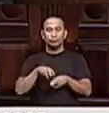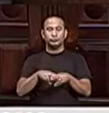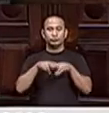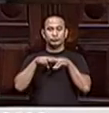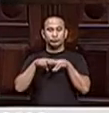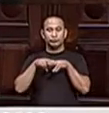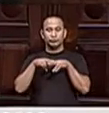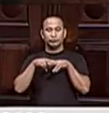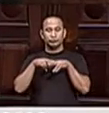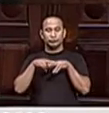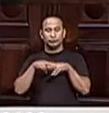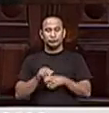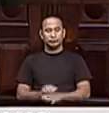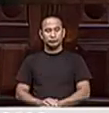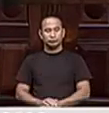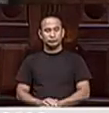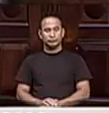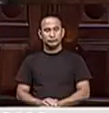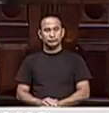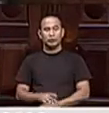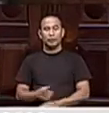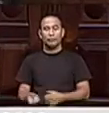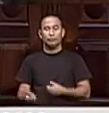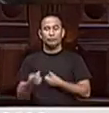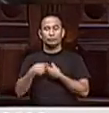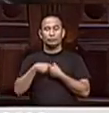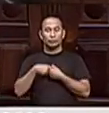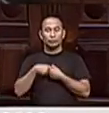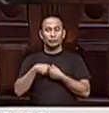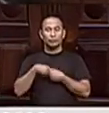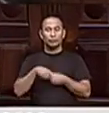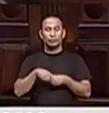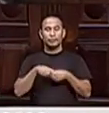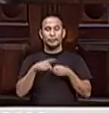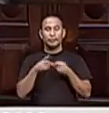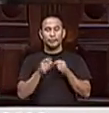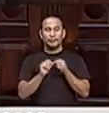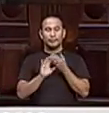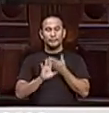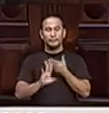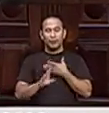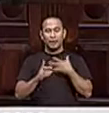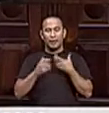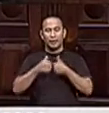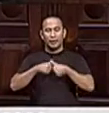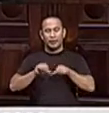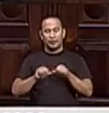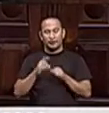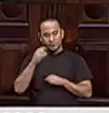ser derrotado, recuou para procrastinar o confronto,